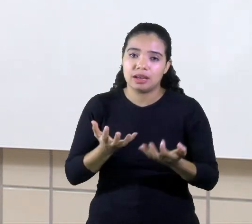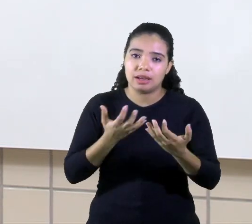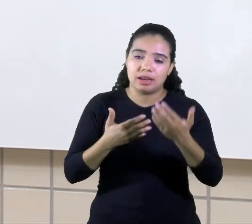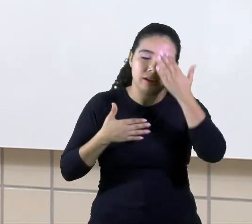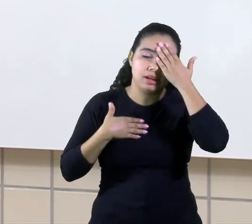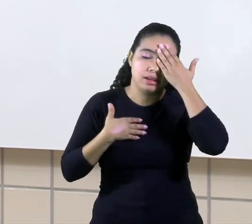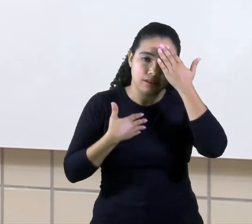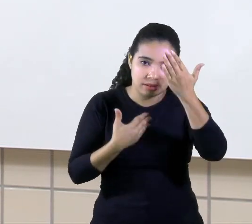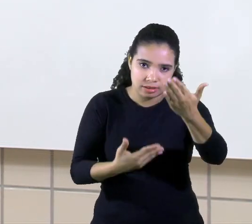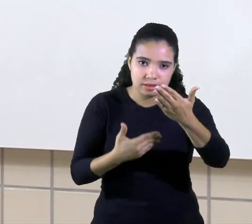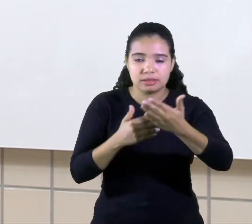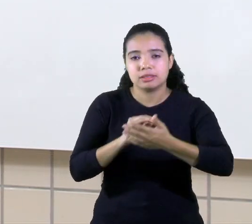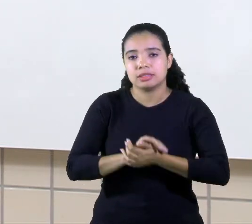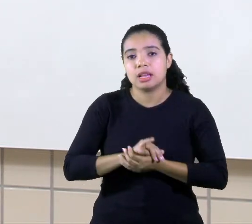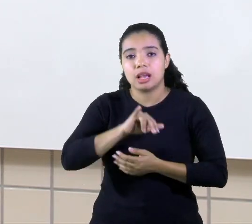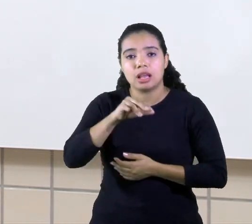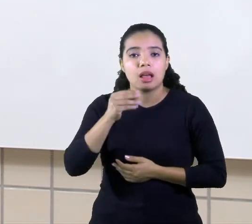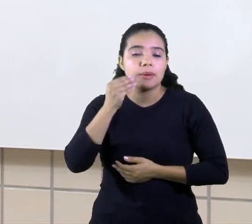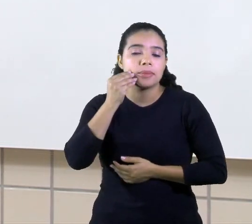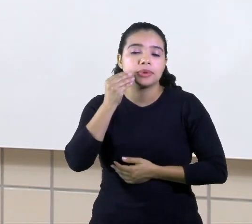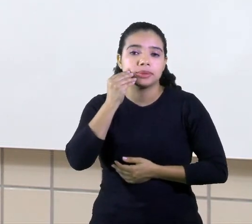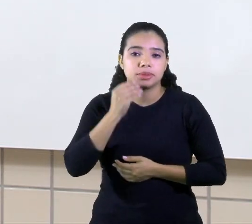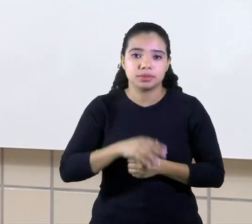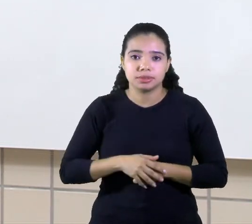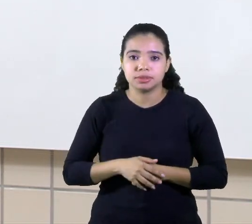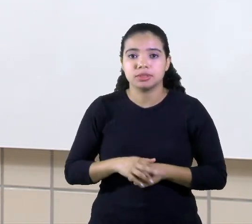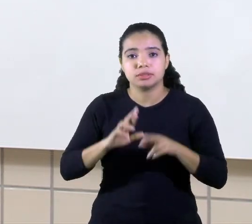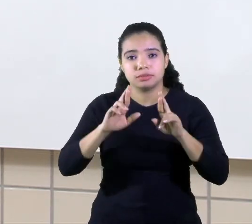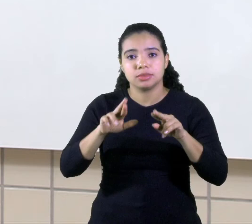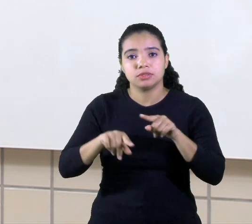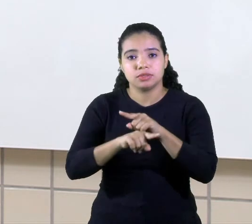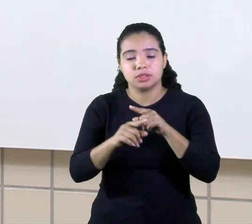mais essa oportunidade. Espero que